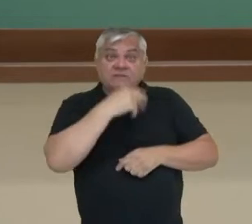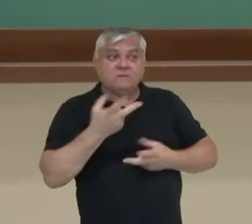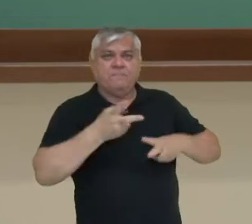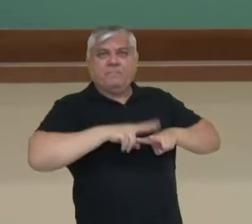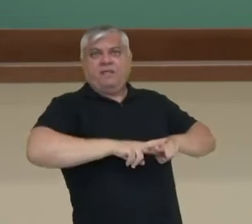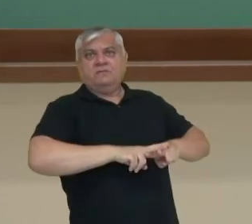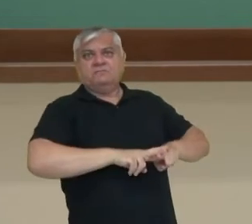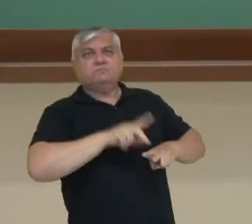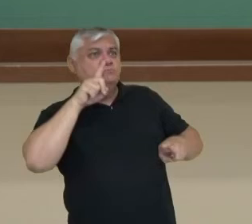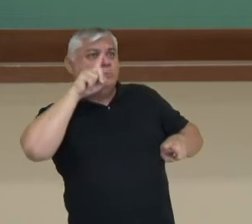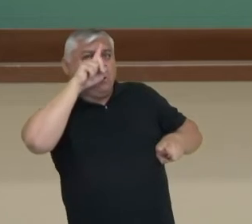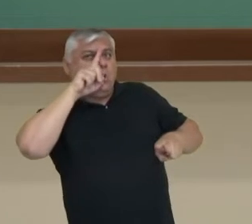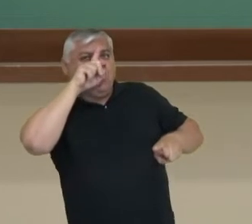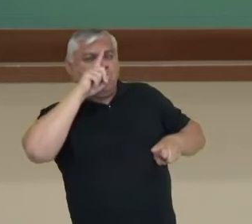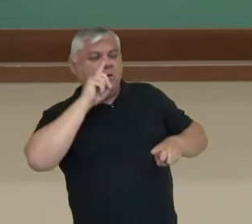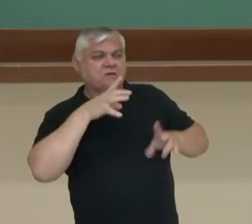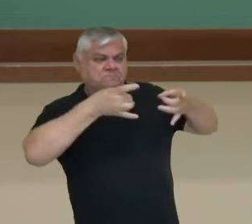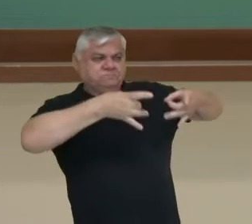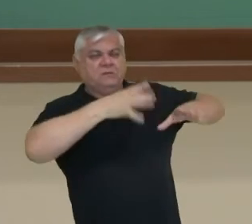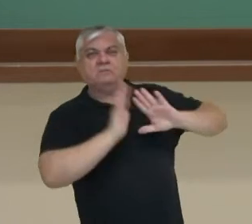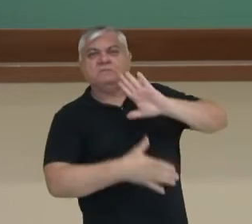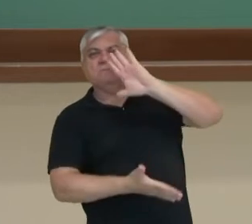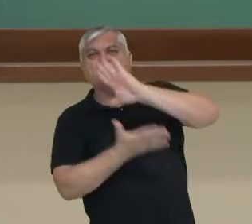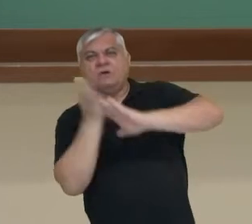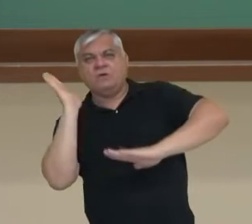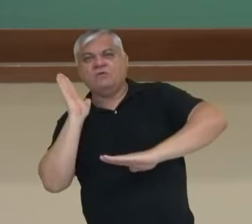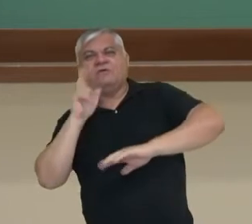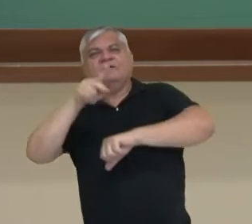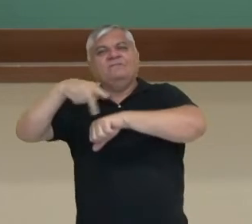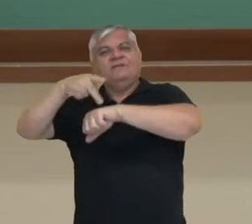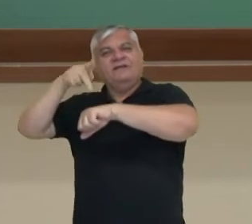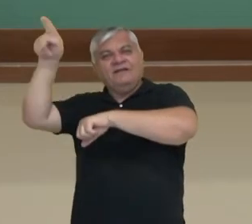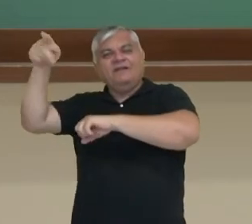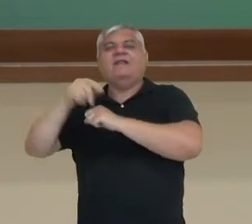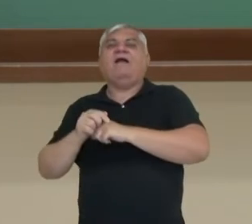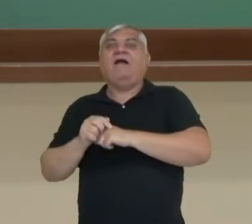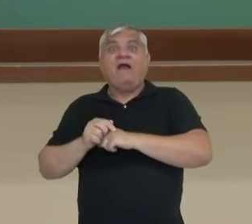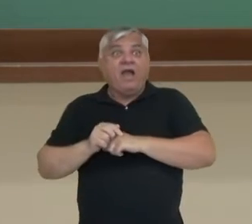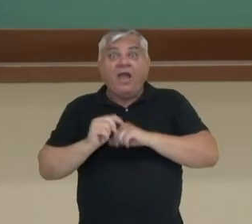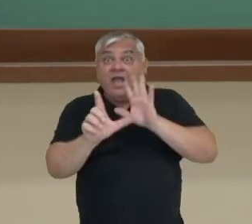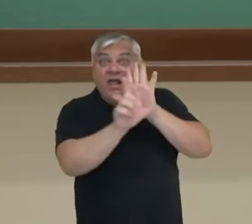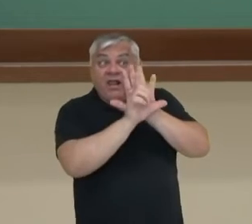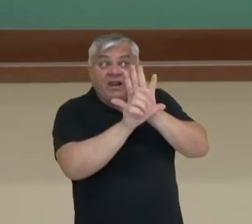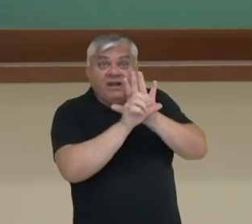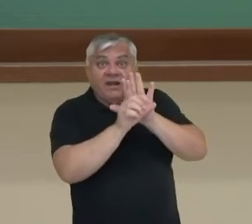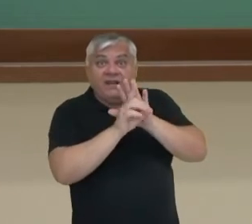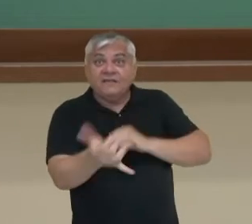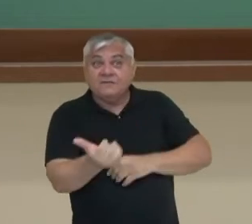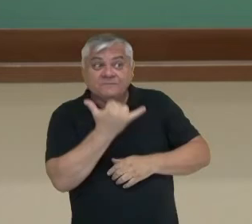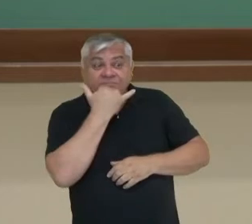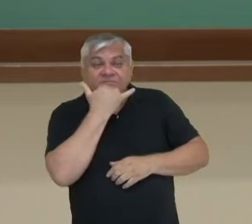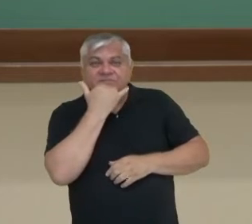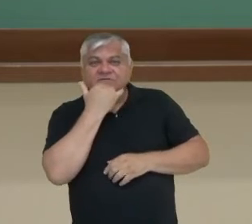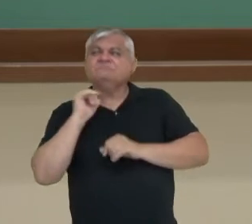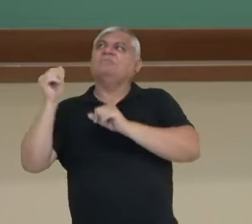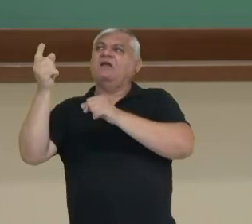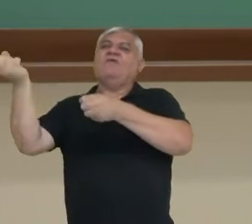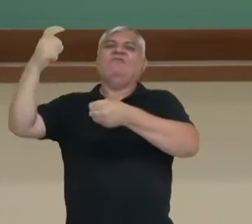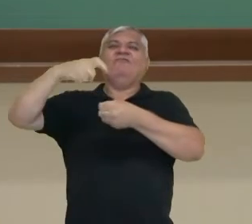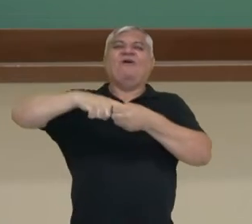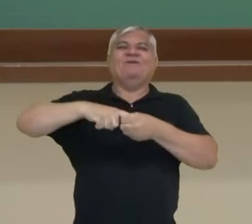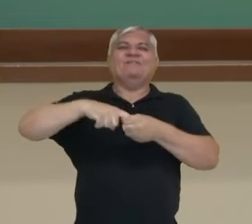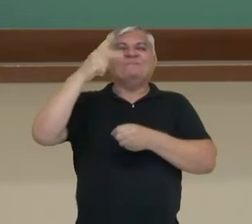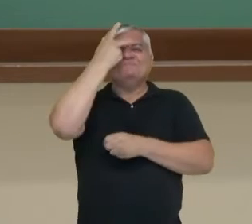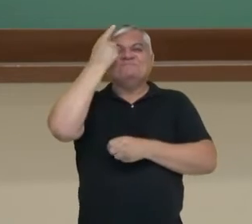Brasil, muito possivelmente, seriam presos. Então, esse pessoal pôde retornar e aqueles que estavam presos foram libertados. E